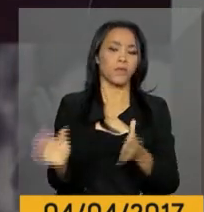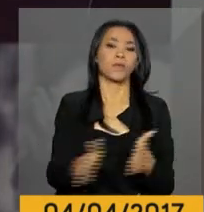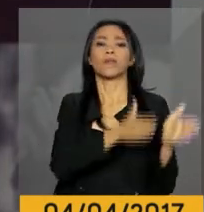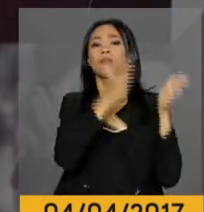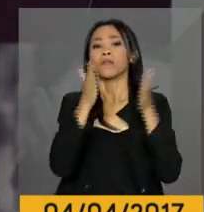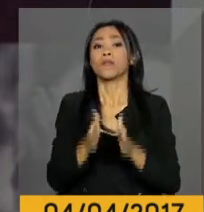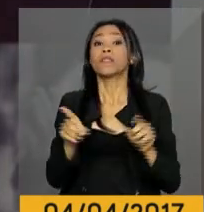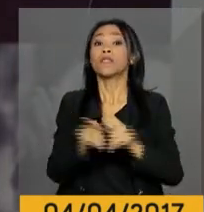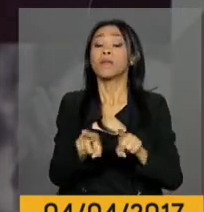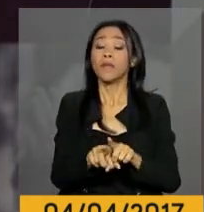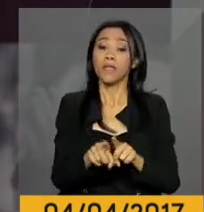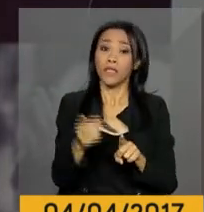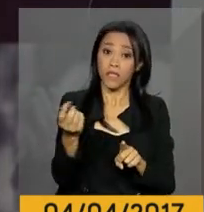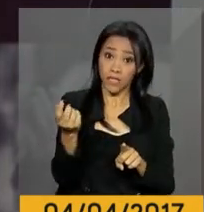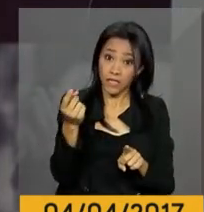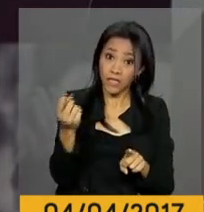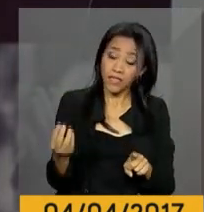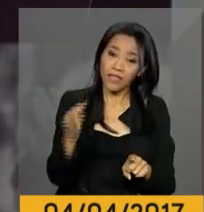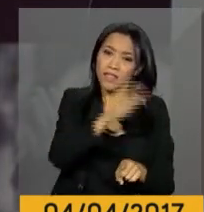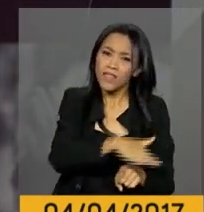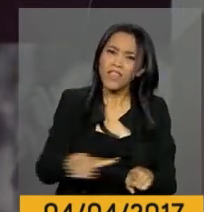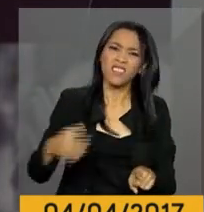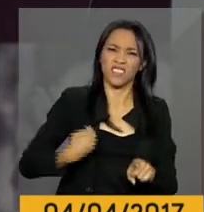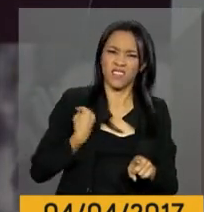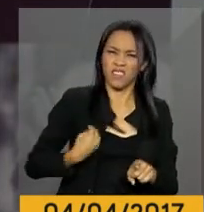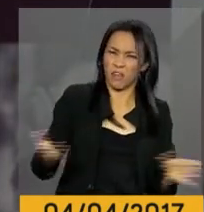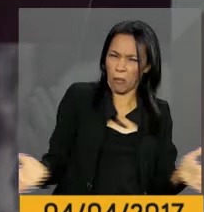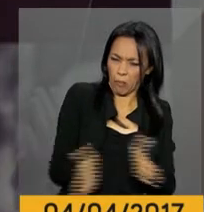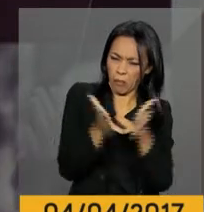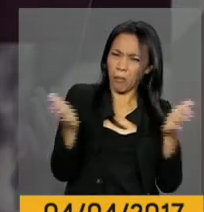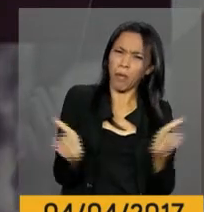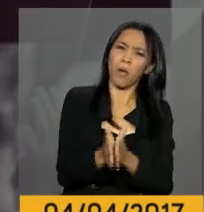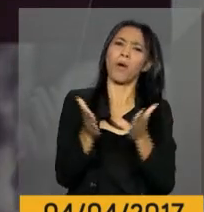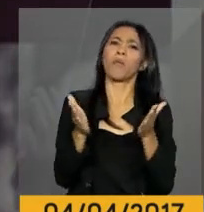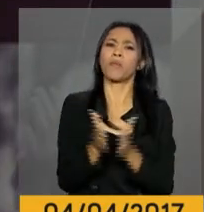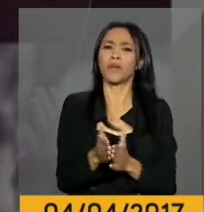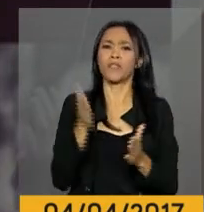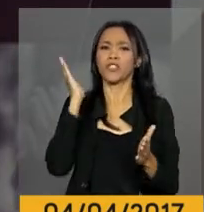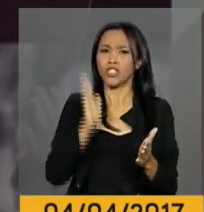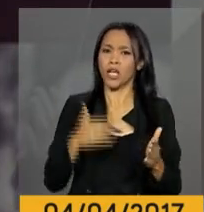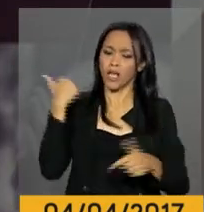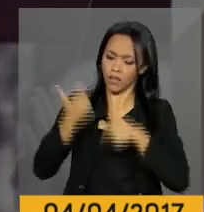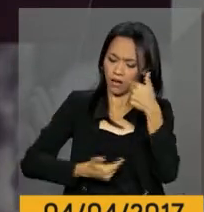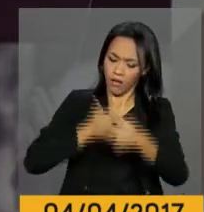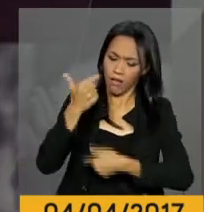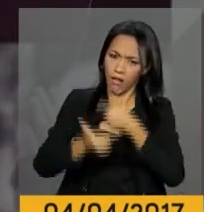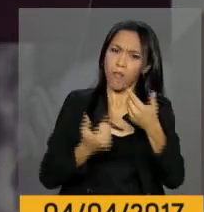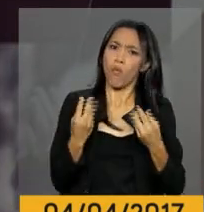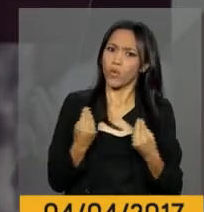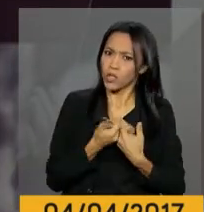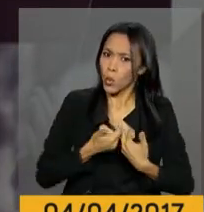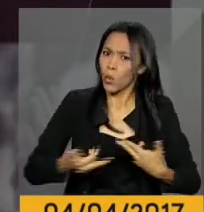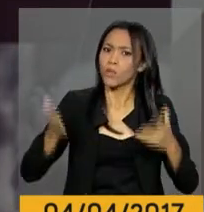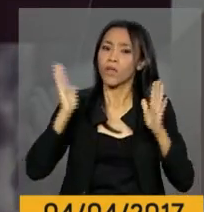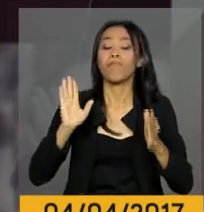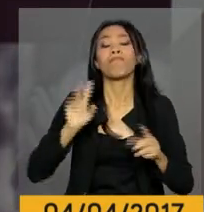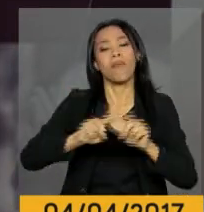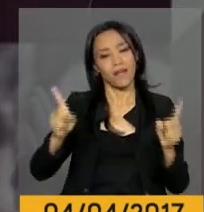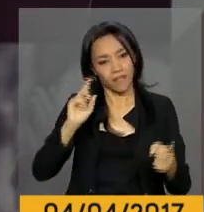número de crianças na pobreza extrema. Muito foi feito, mas muito resta por